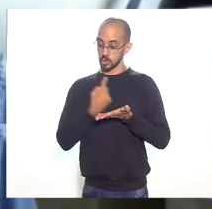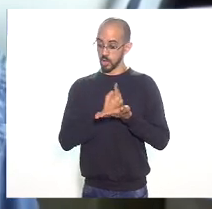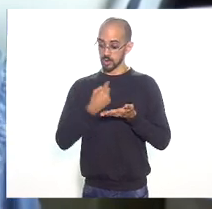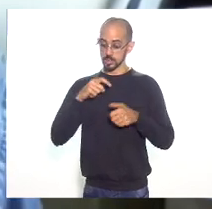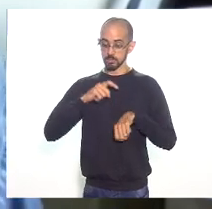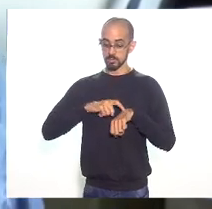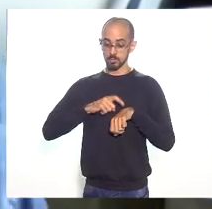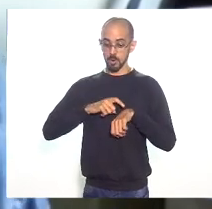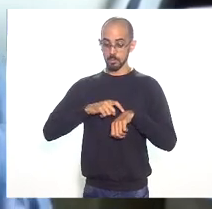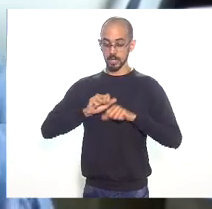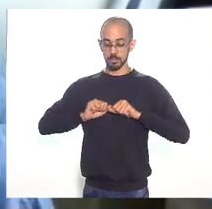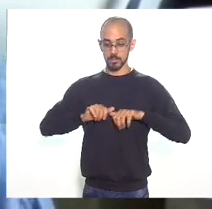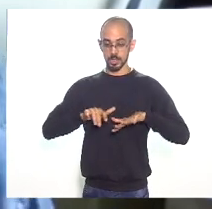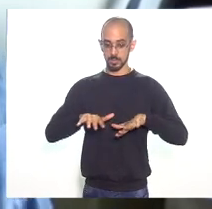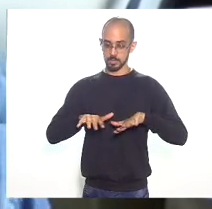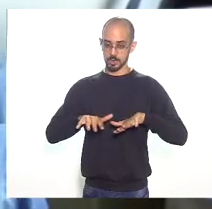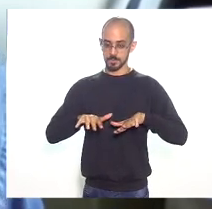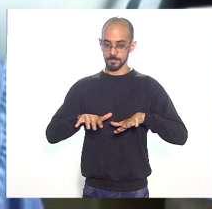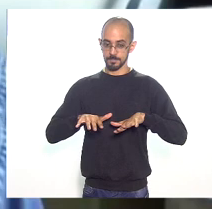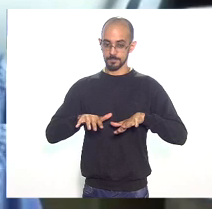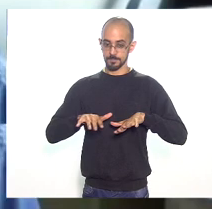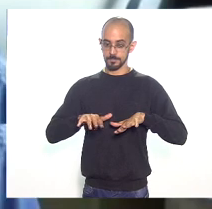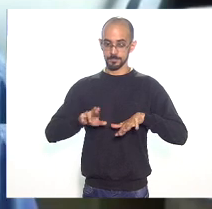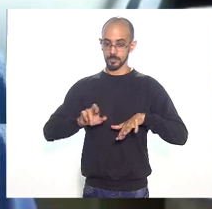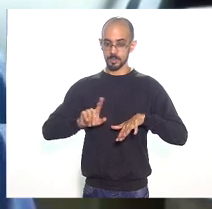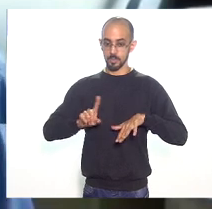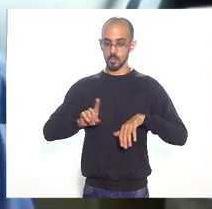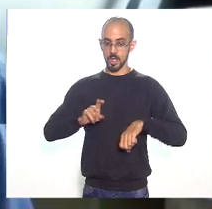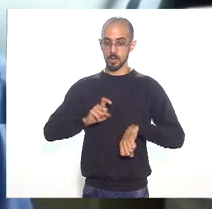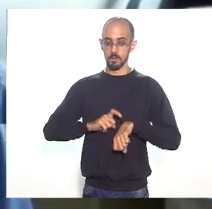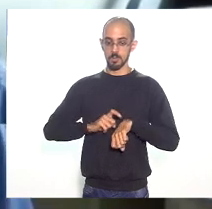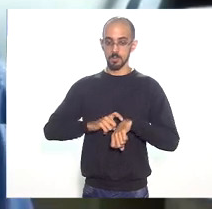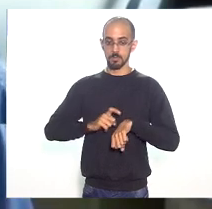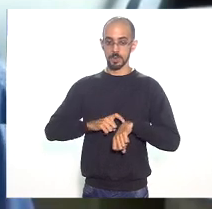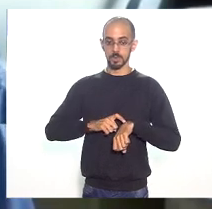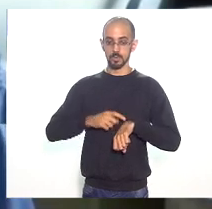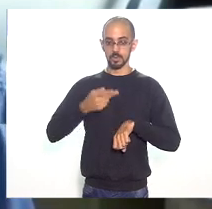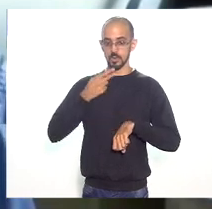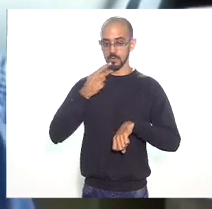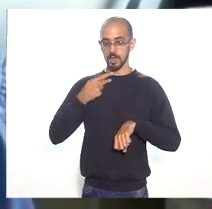pandemia. Não é hora de falar.